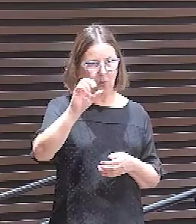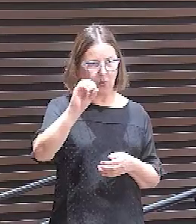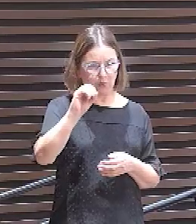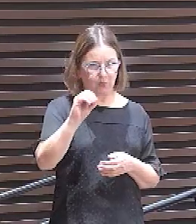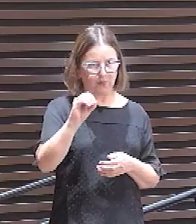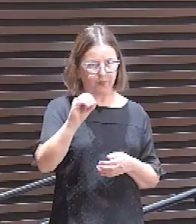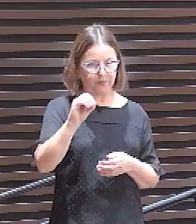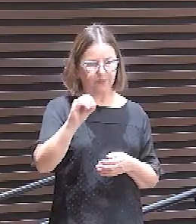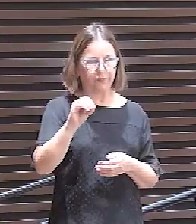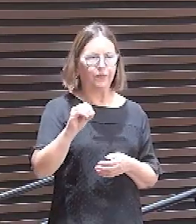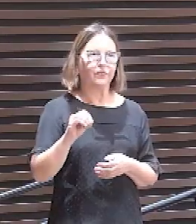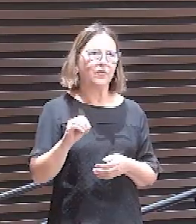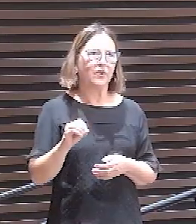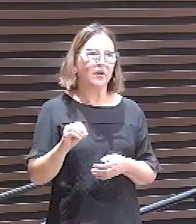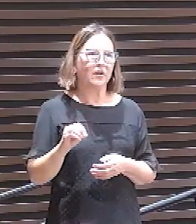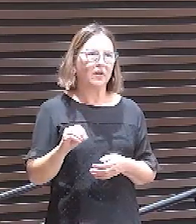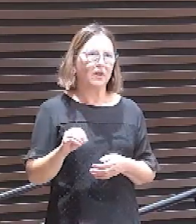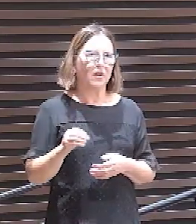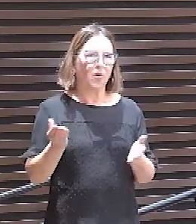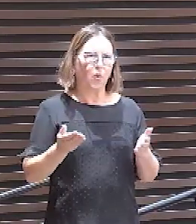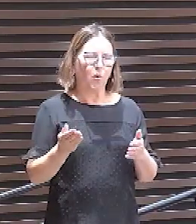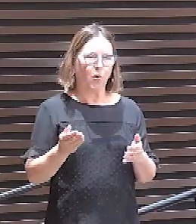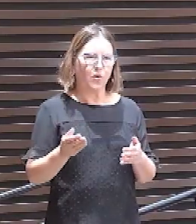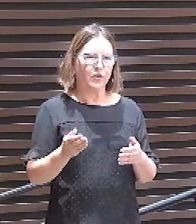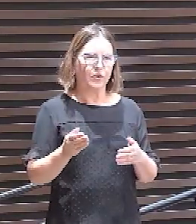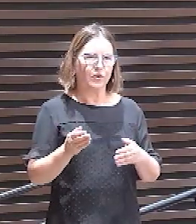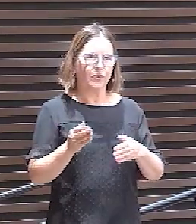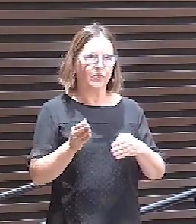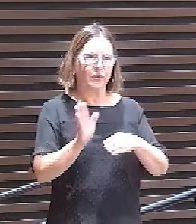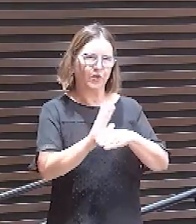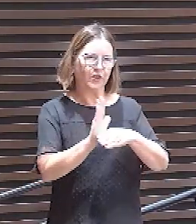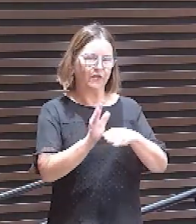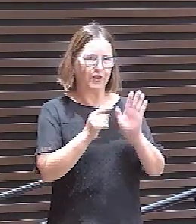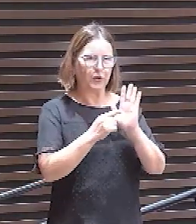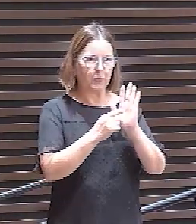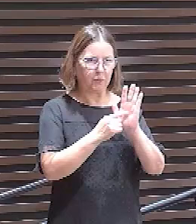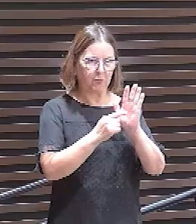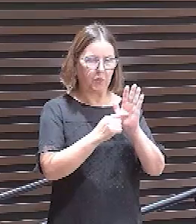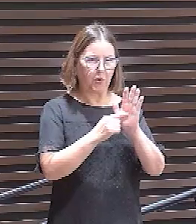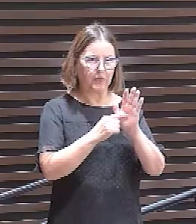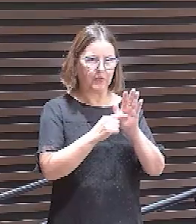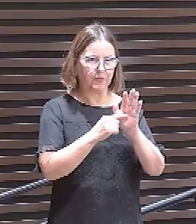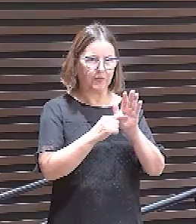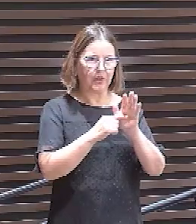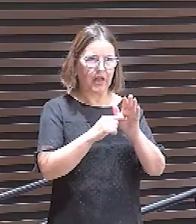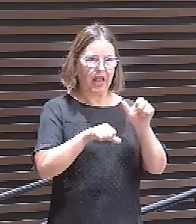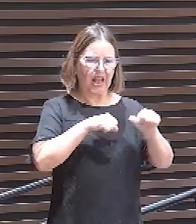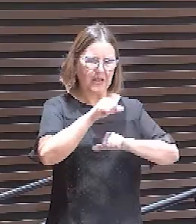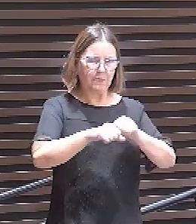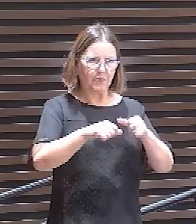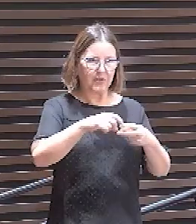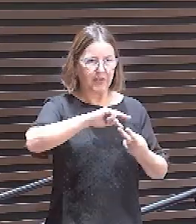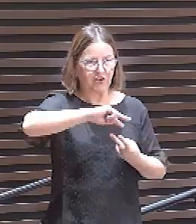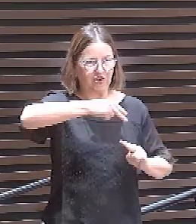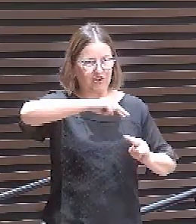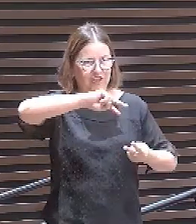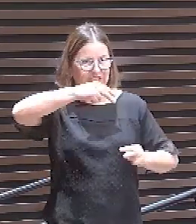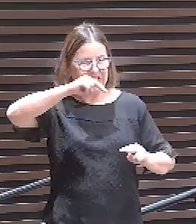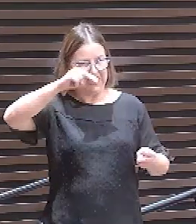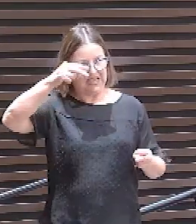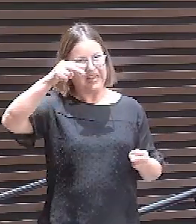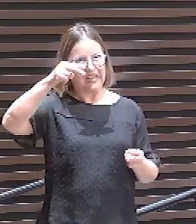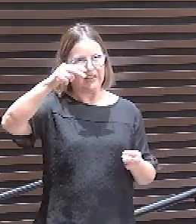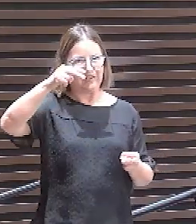ou dos cruzamentos que estão sendo feitos em laboratórios, até mesmo para tirar